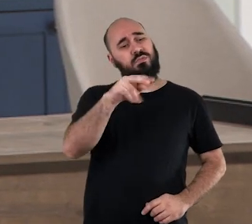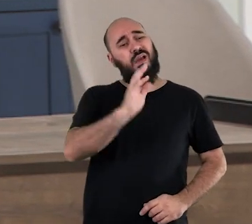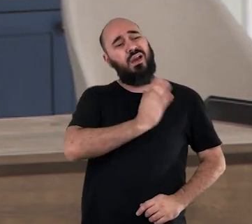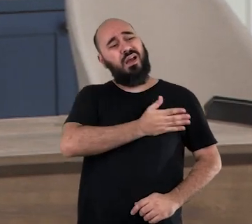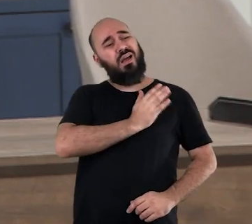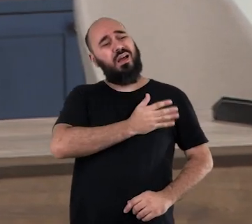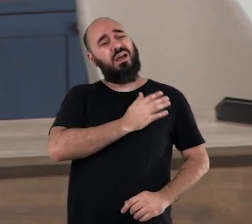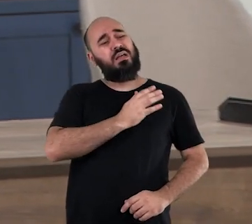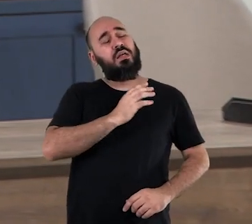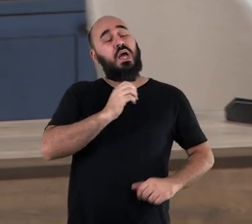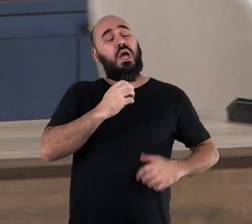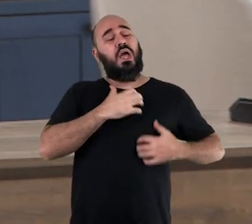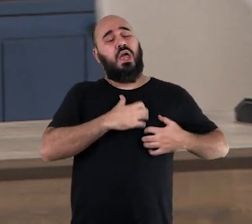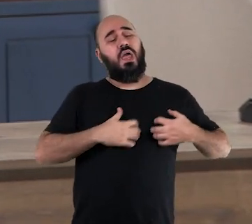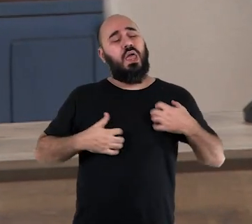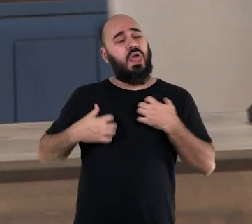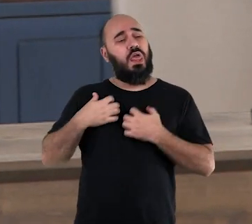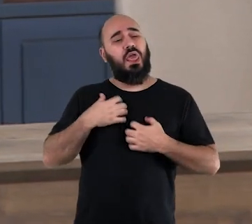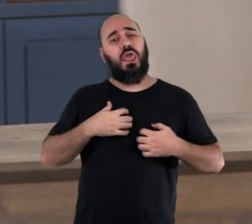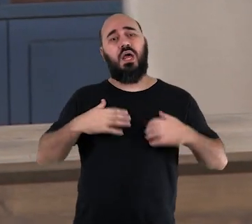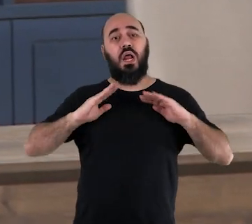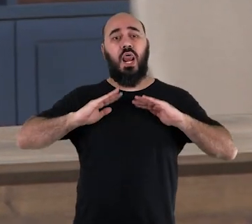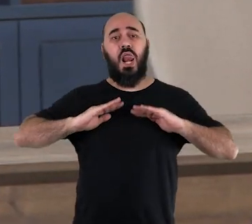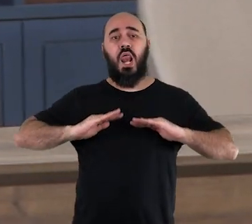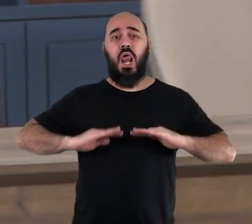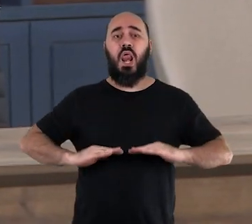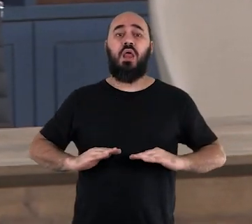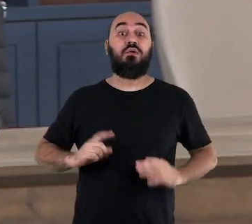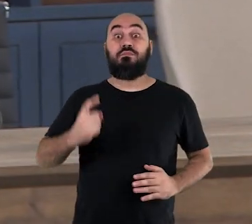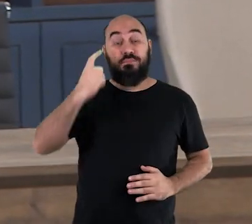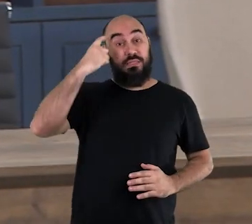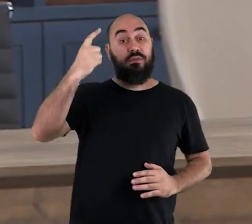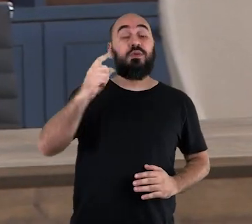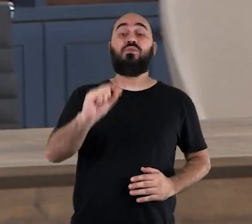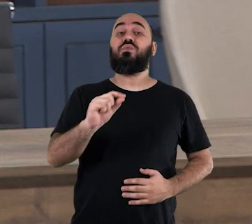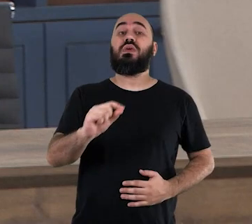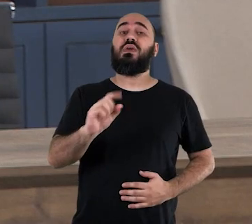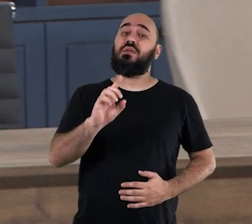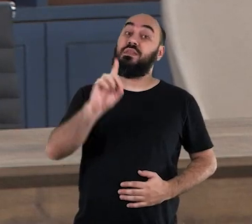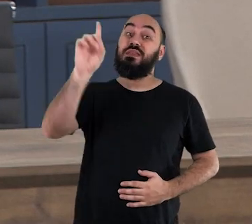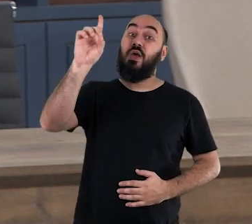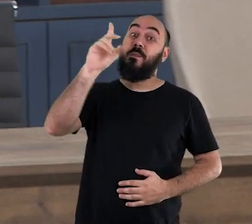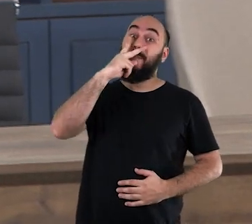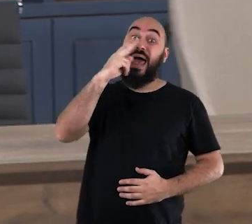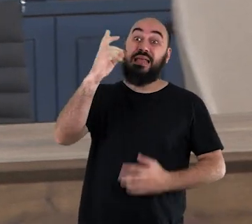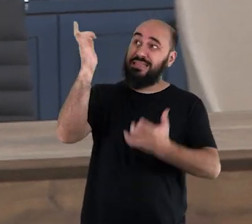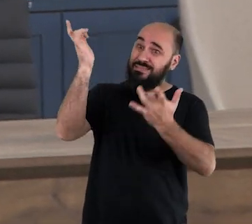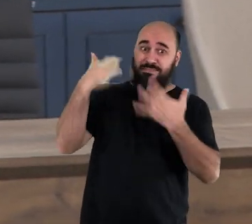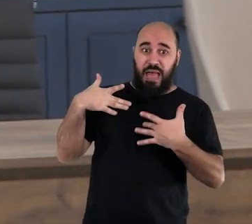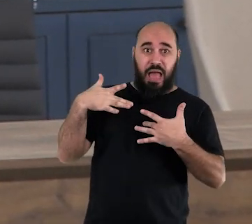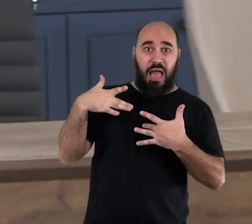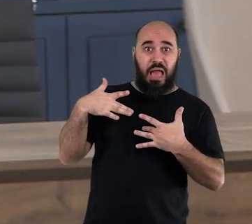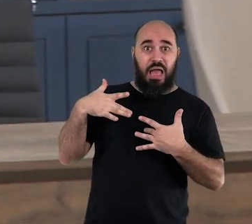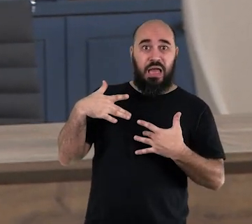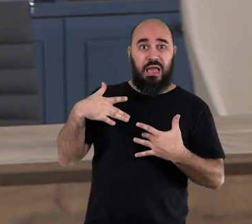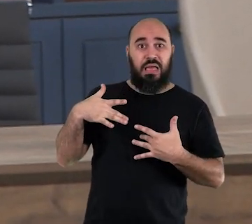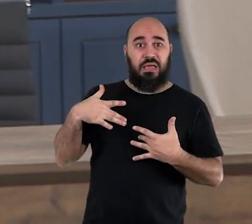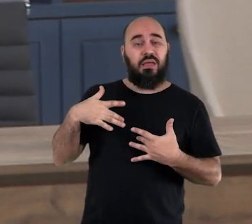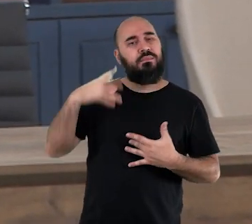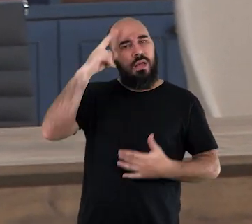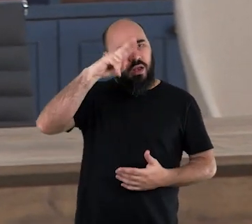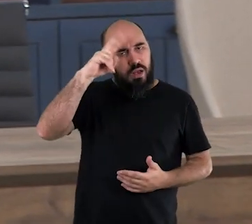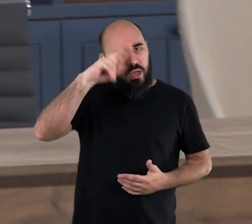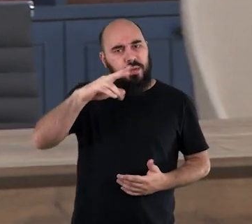gente está com depressão, o primeiro pensamento que nós temos é de que Deus nos abandonou, mas lembre-se disso, amigo,